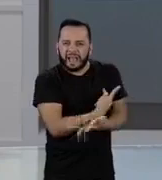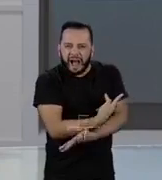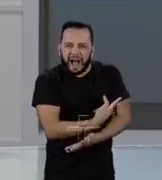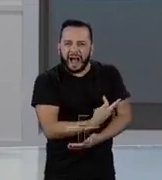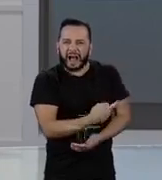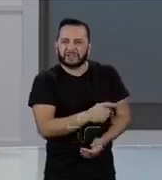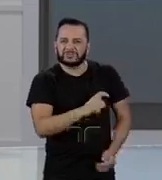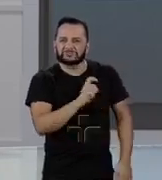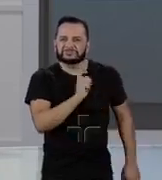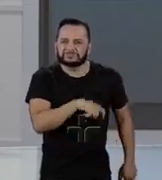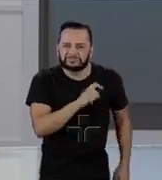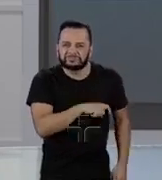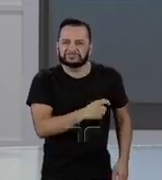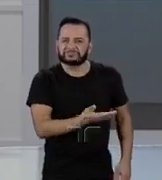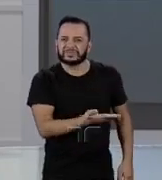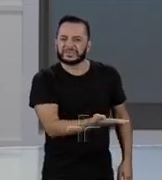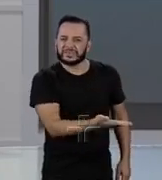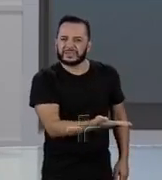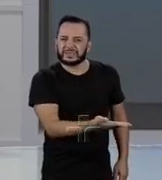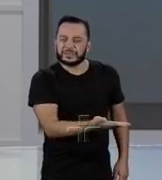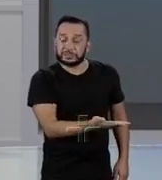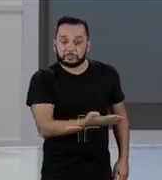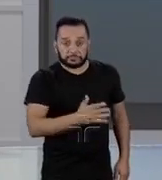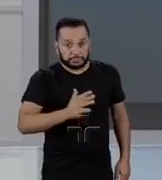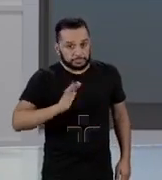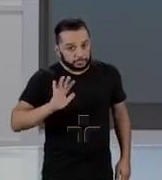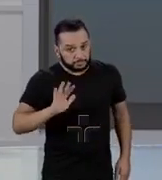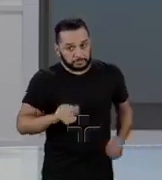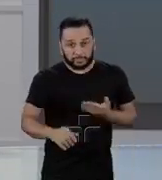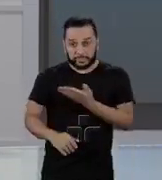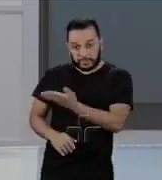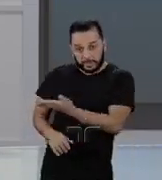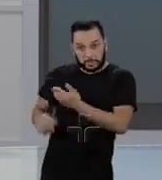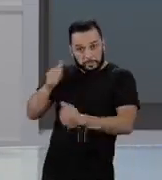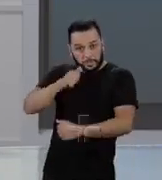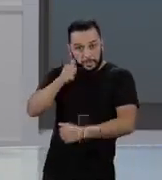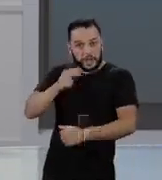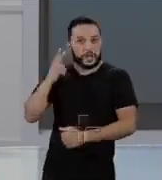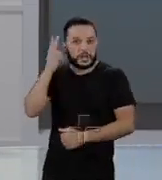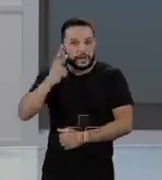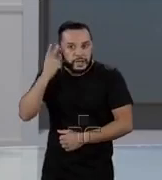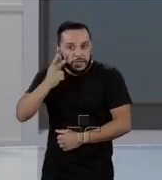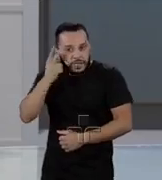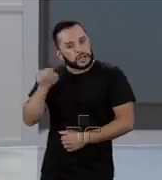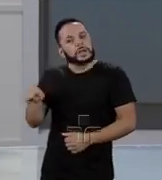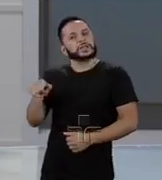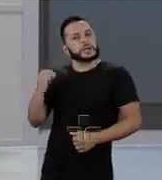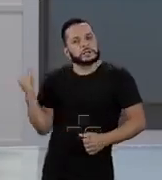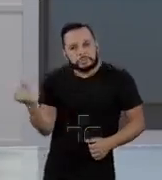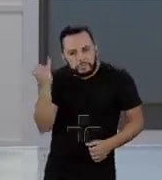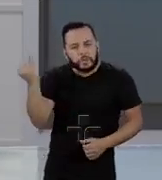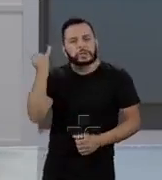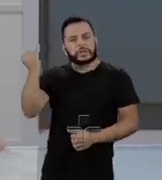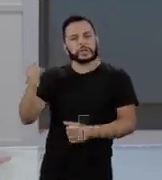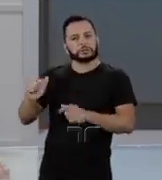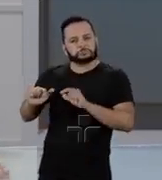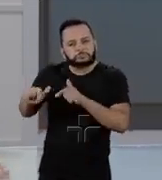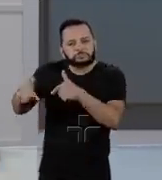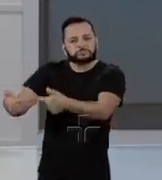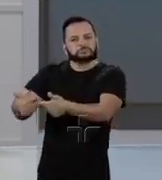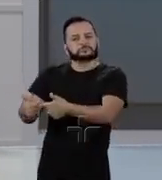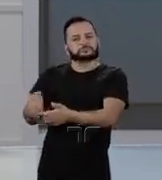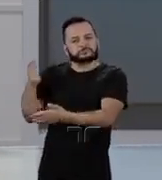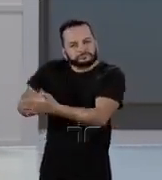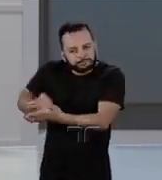as relações, a ideia de que ela era uma figura política importante, fazendo um trabalho importante, tudo isso está dentro, me parece, do que é